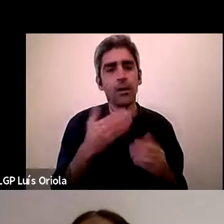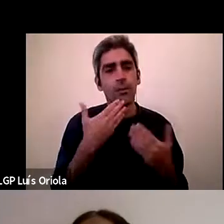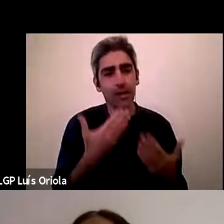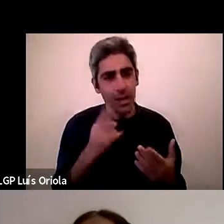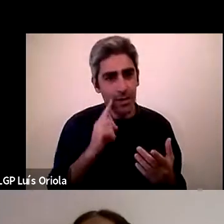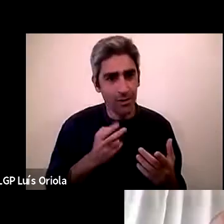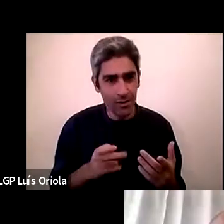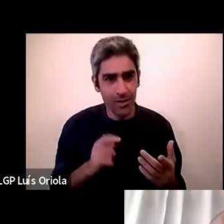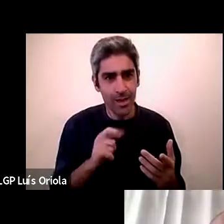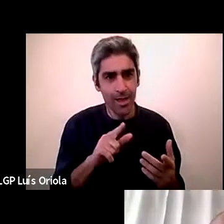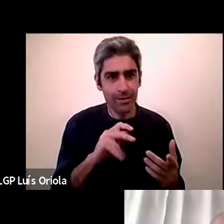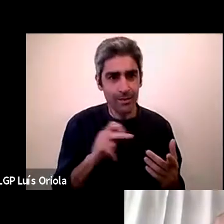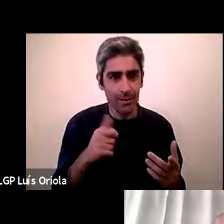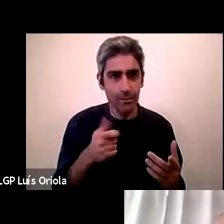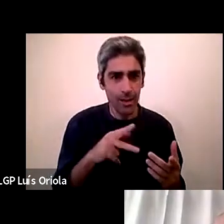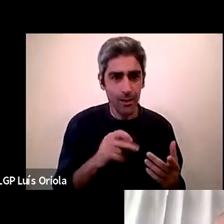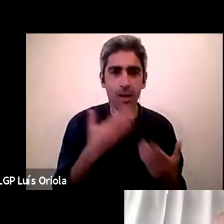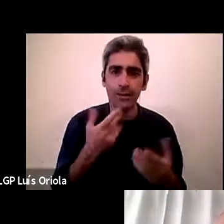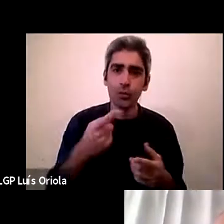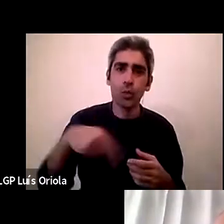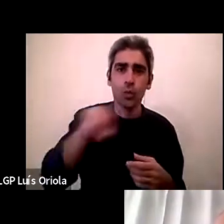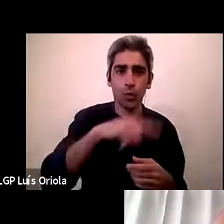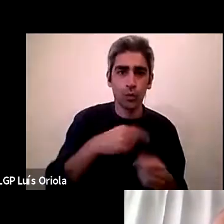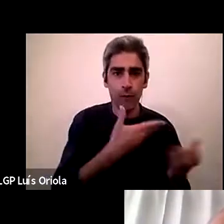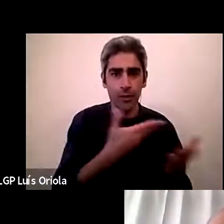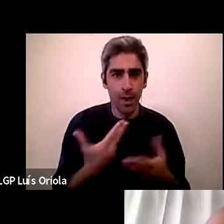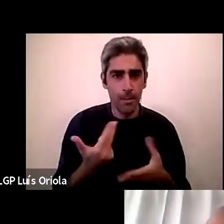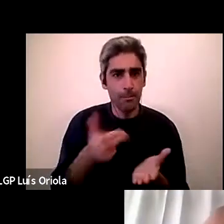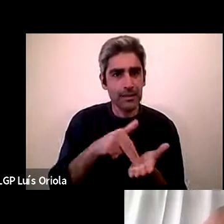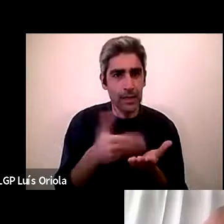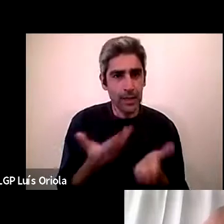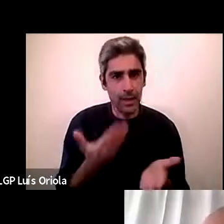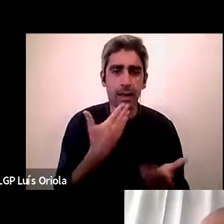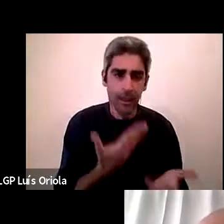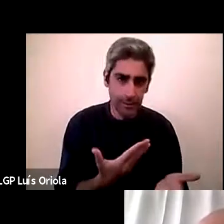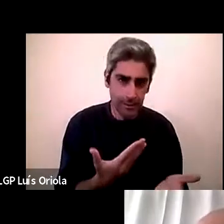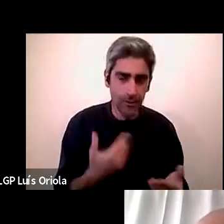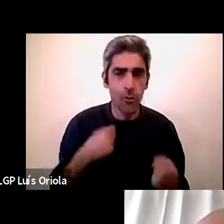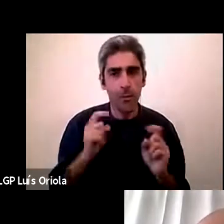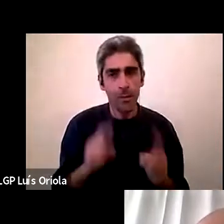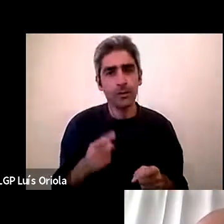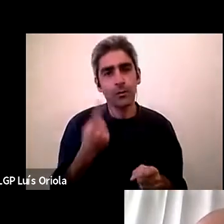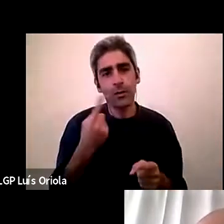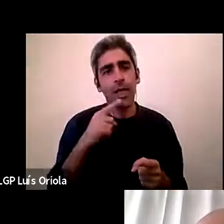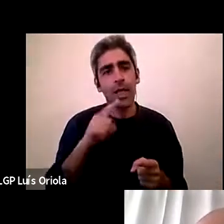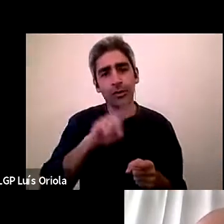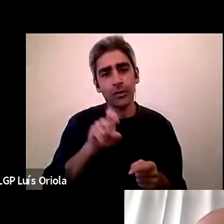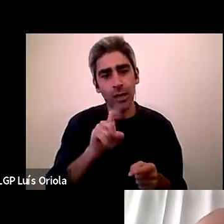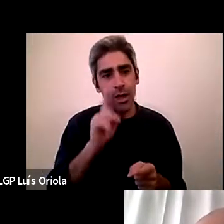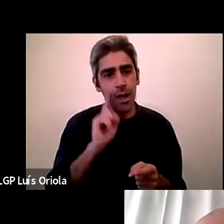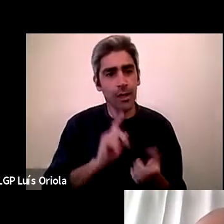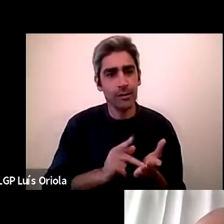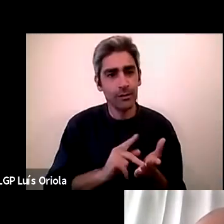Belo. Agradeço a presença de todos os convidados e começaria com uma questão para a engenheira